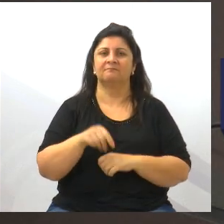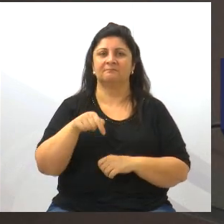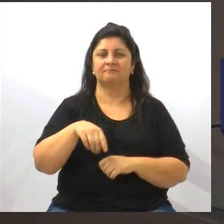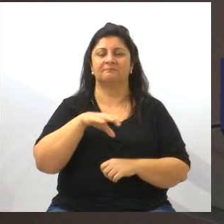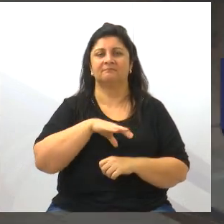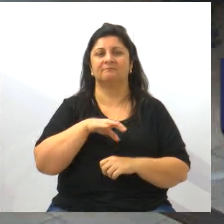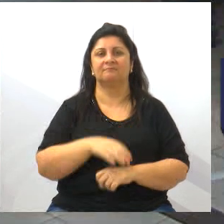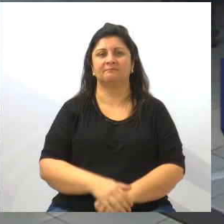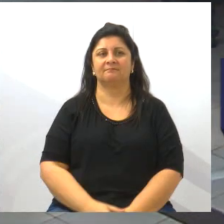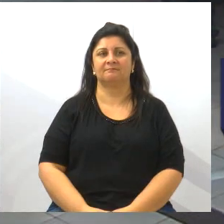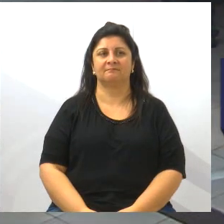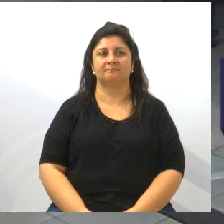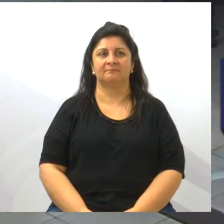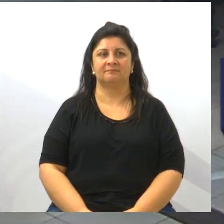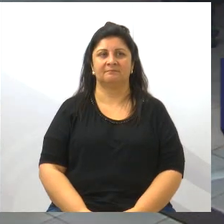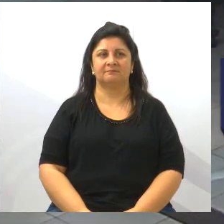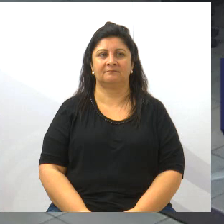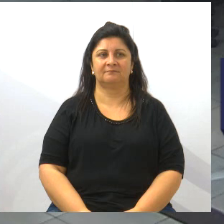nosso bairro.